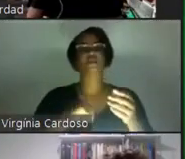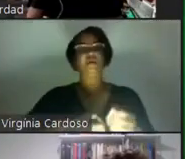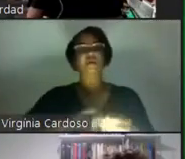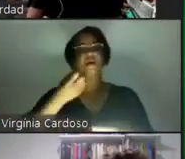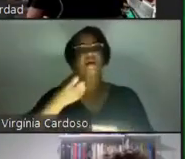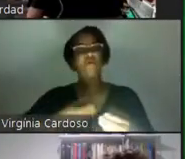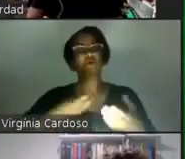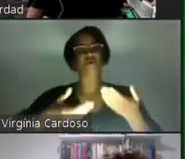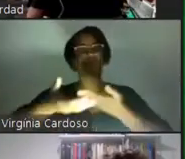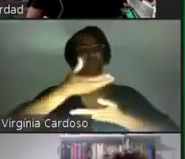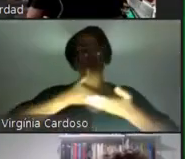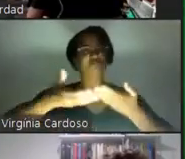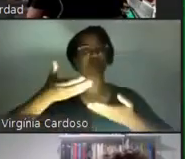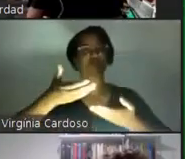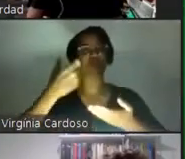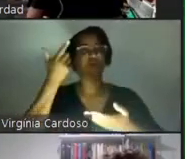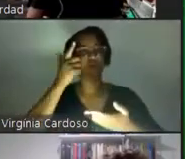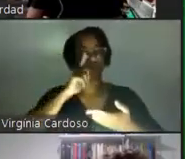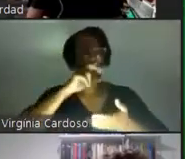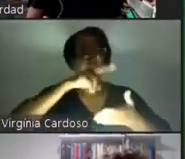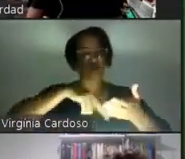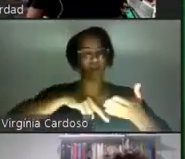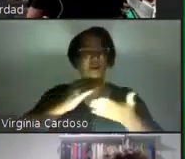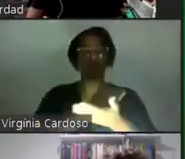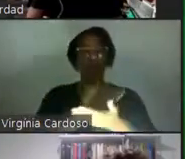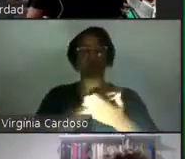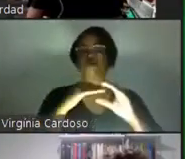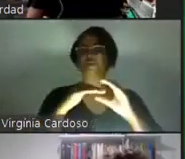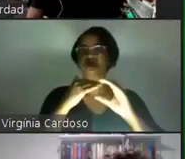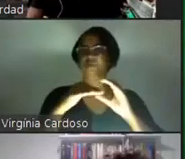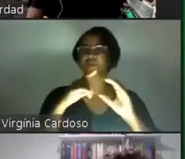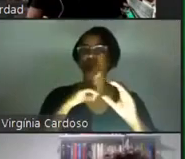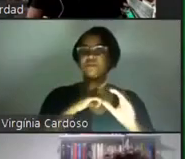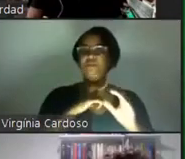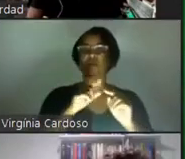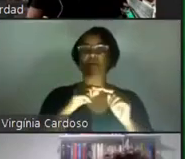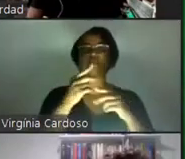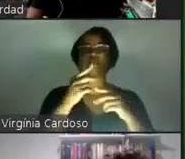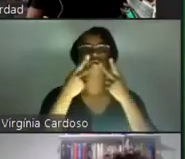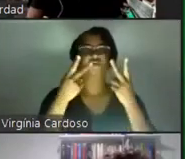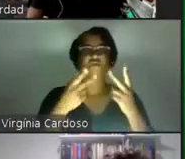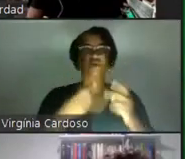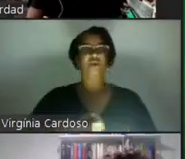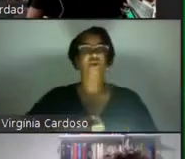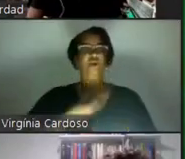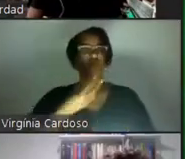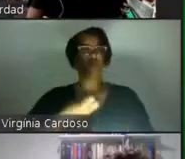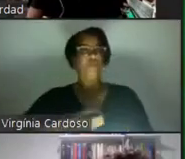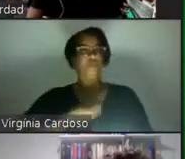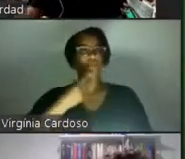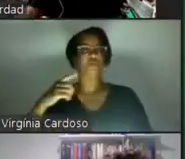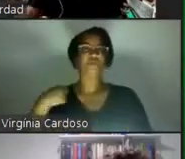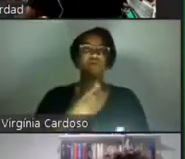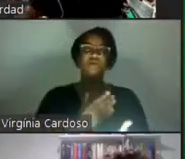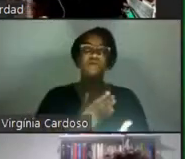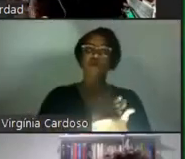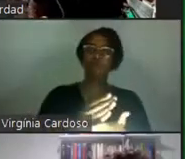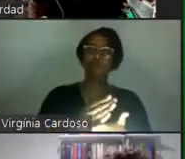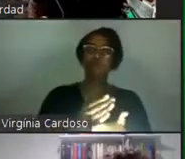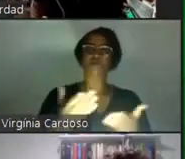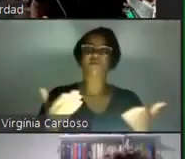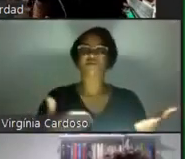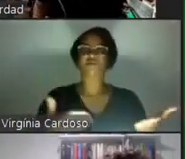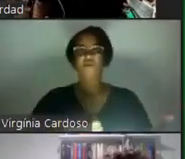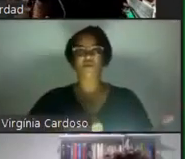disso. Então, eu estou conseguindo ler algumas mensagens que passam ali. Mas eu vou dizer uma poesia, então, para a gente começar o sarau poético.